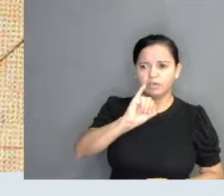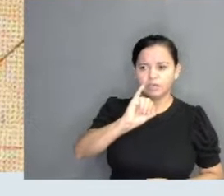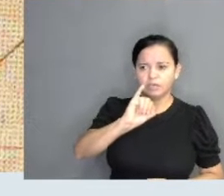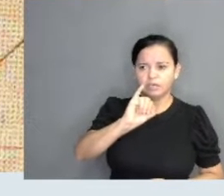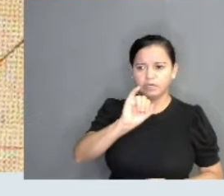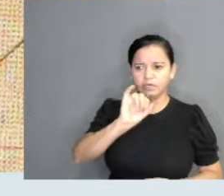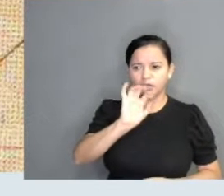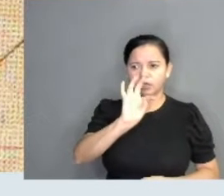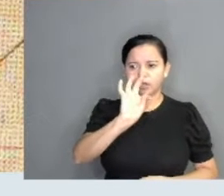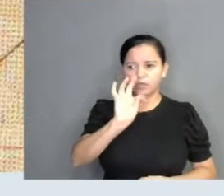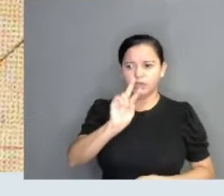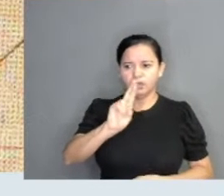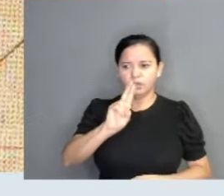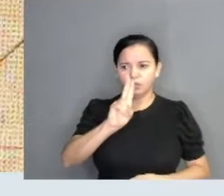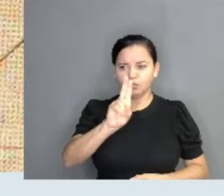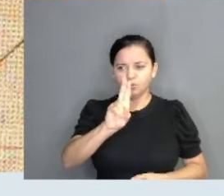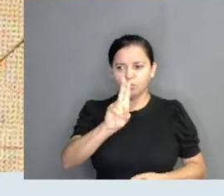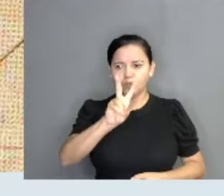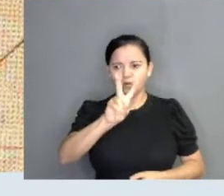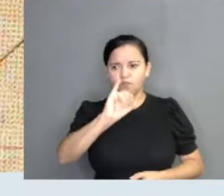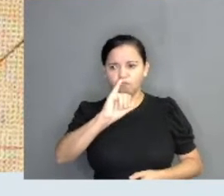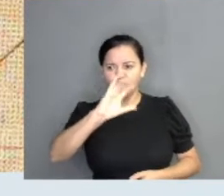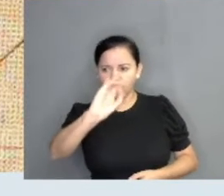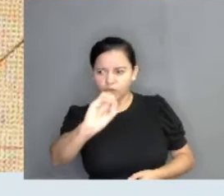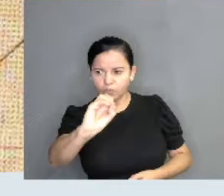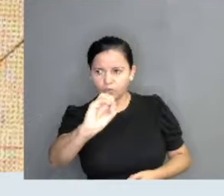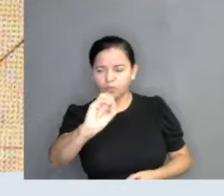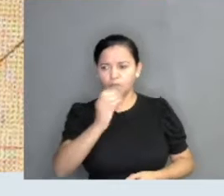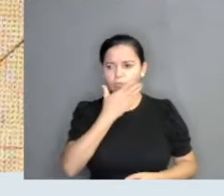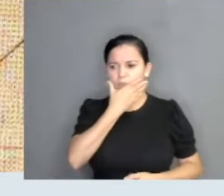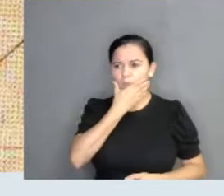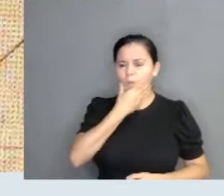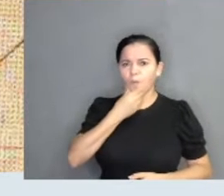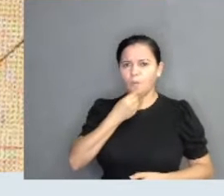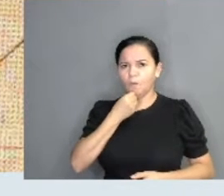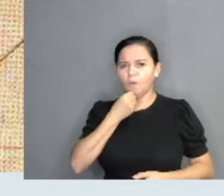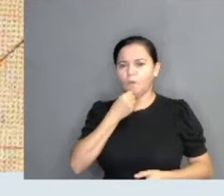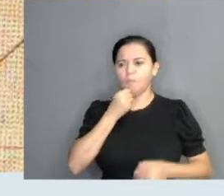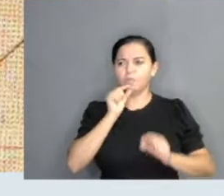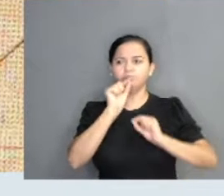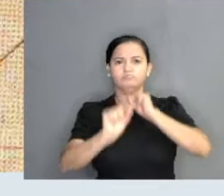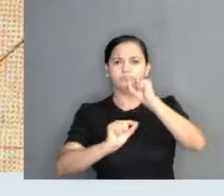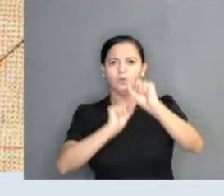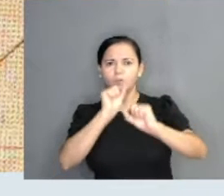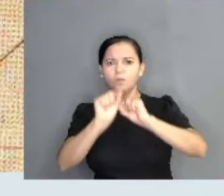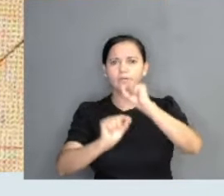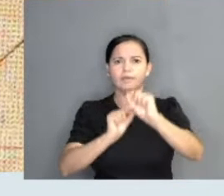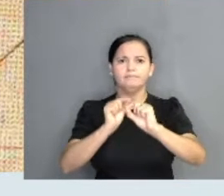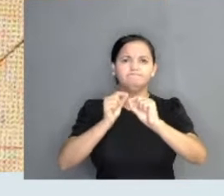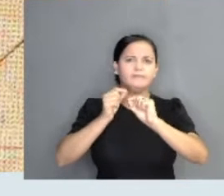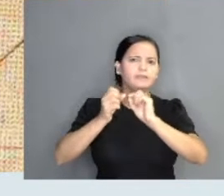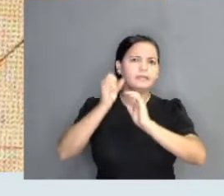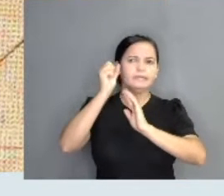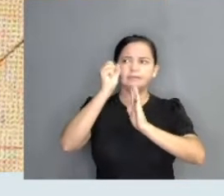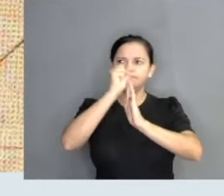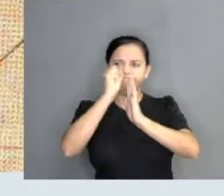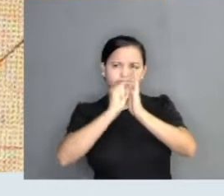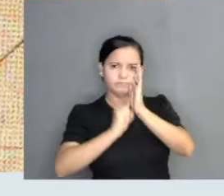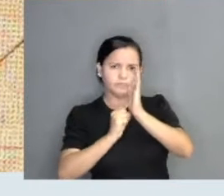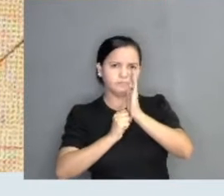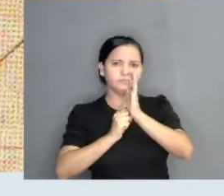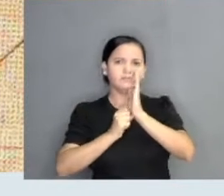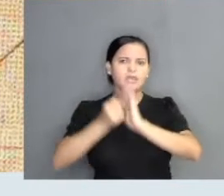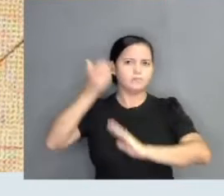E lá naquele período era muito comum o homem ele ter sempre uma visão